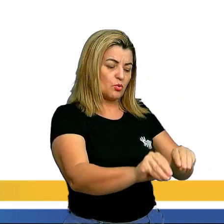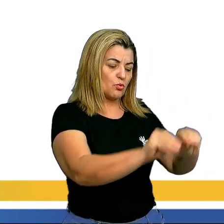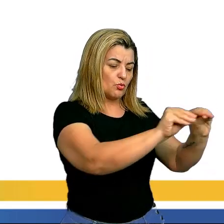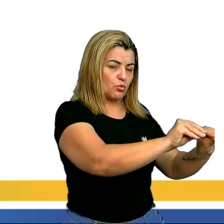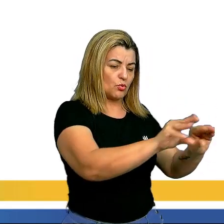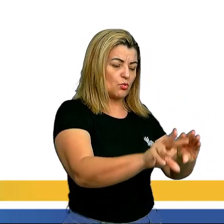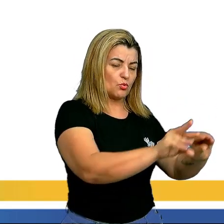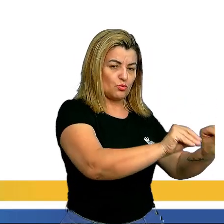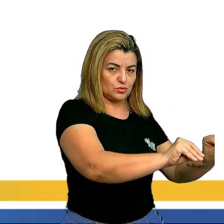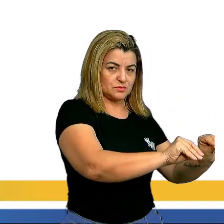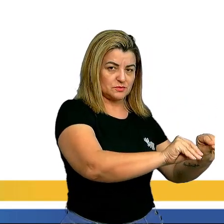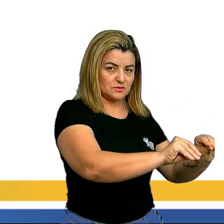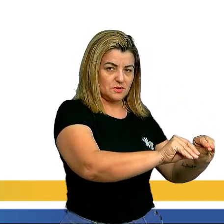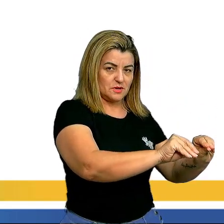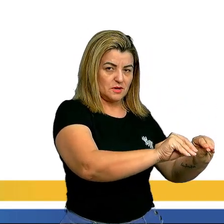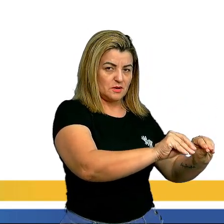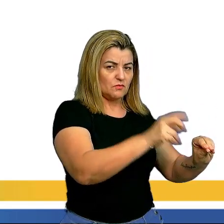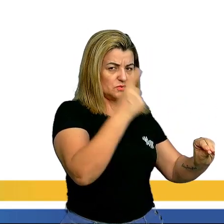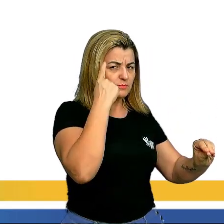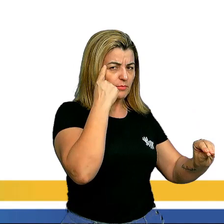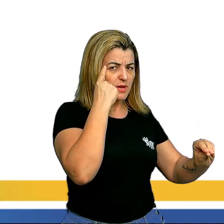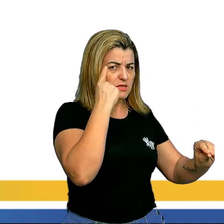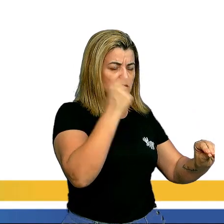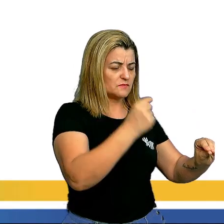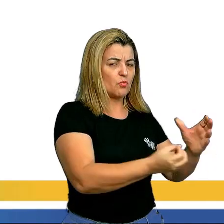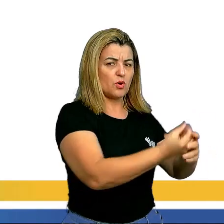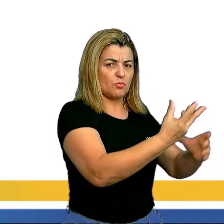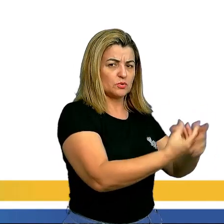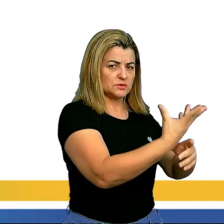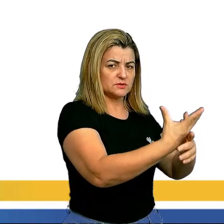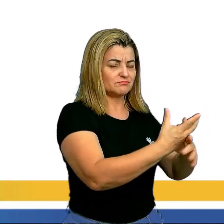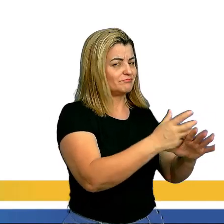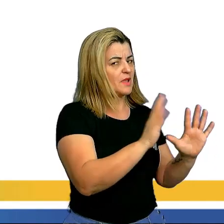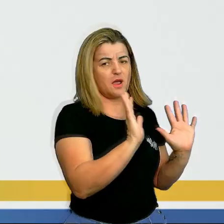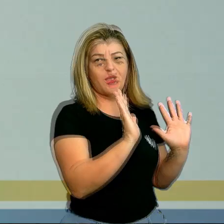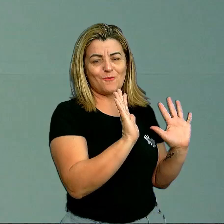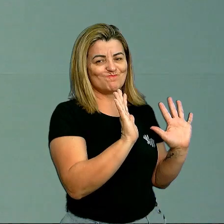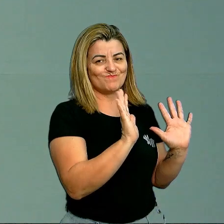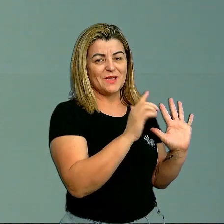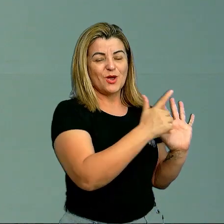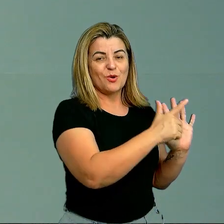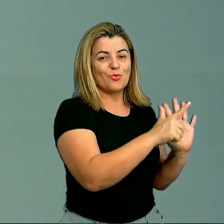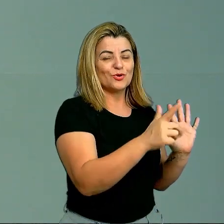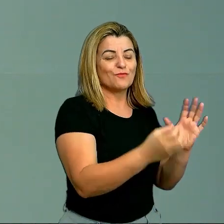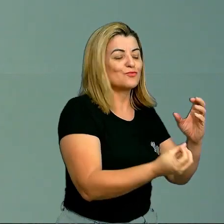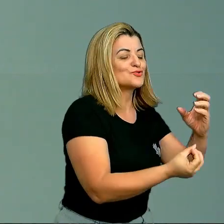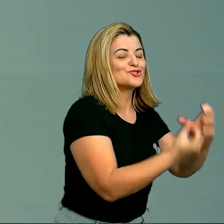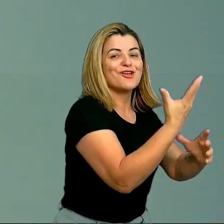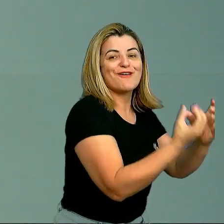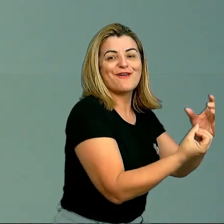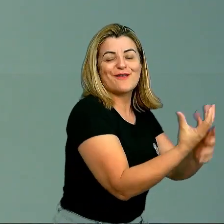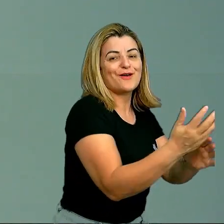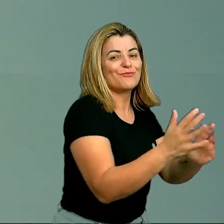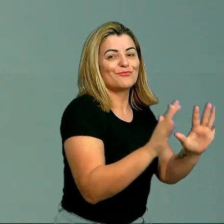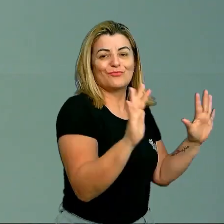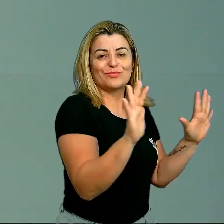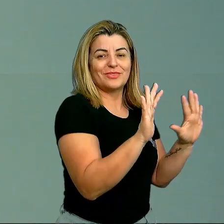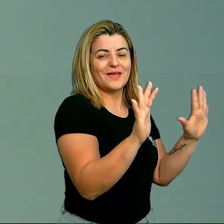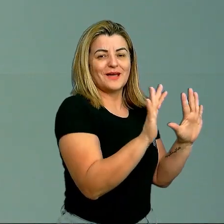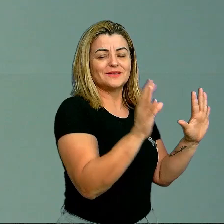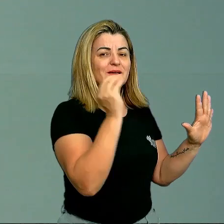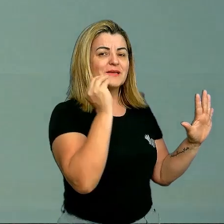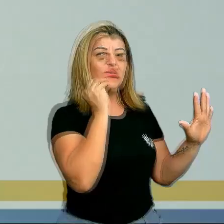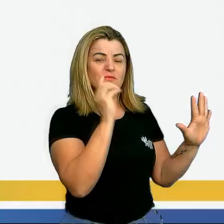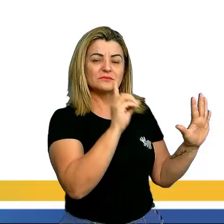ambiente, tu acha que eles vão conseguir reproduzir entre si? Não vão, porque eles não vão gerar mais descendentes, eles nem vão tentar,